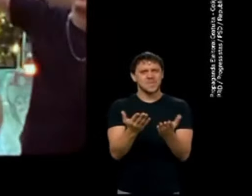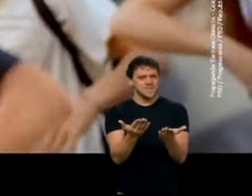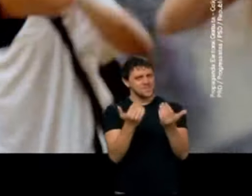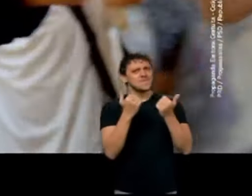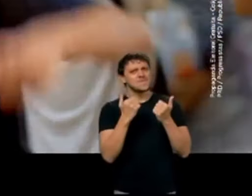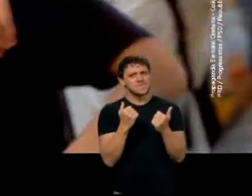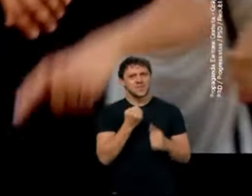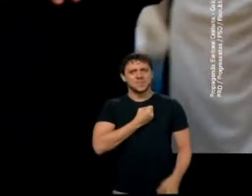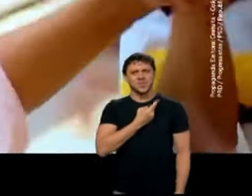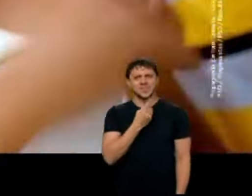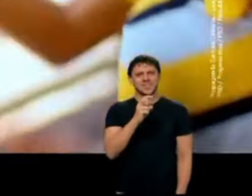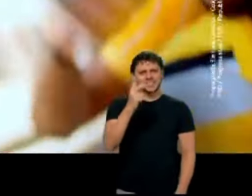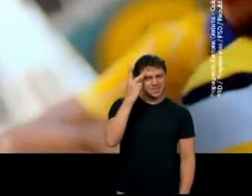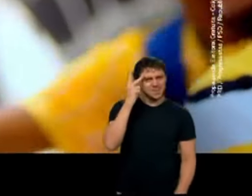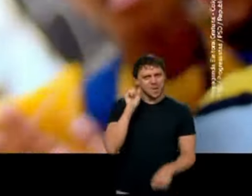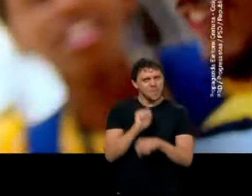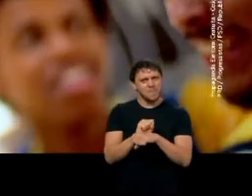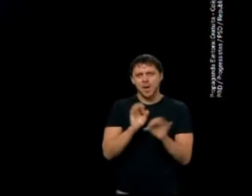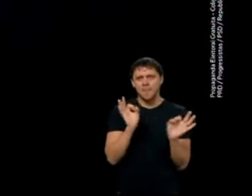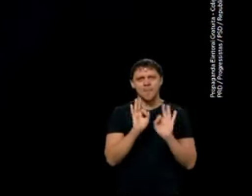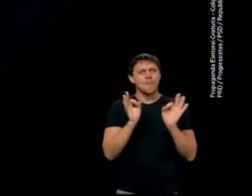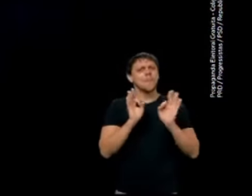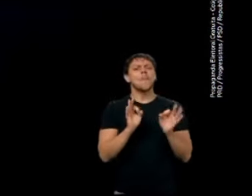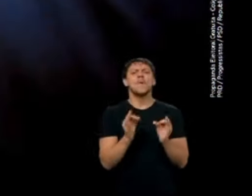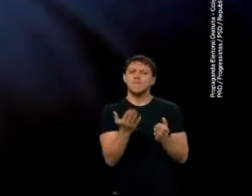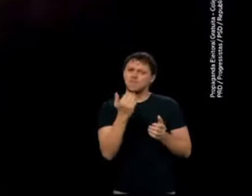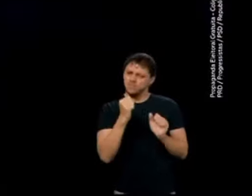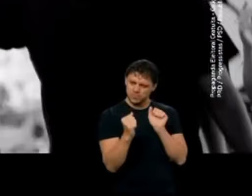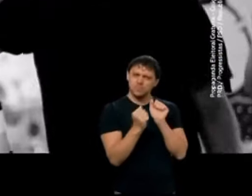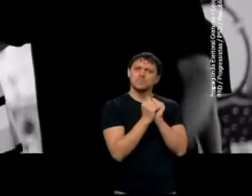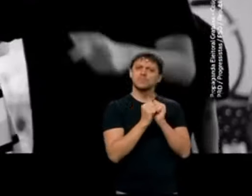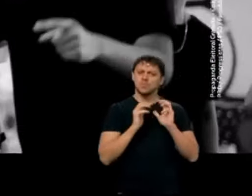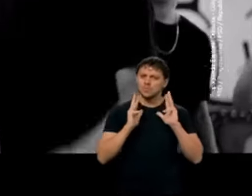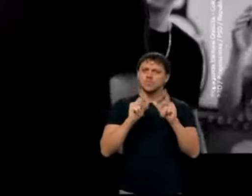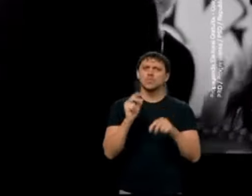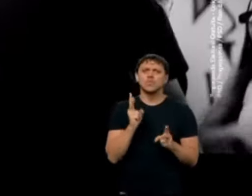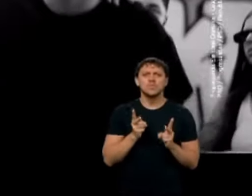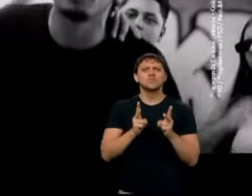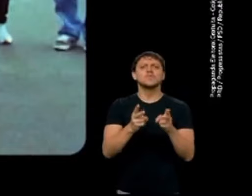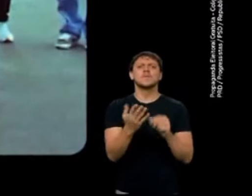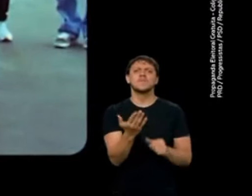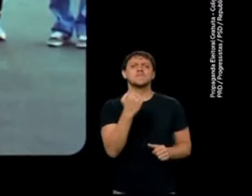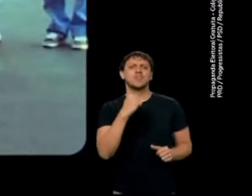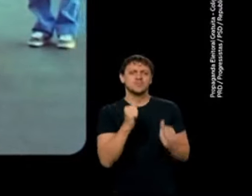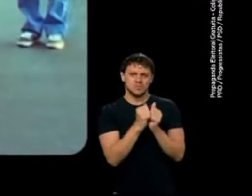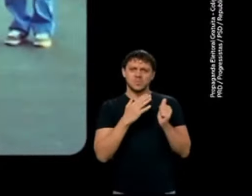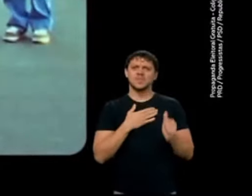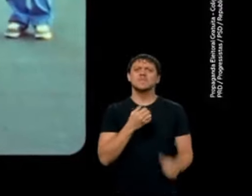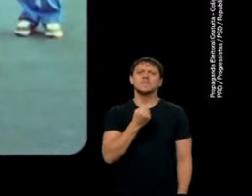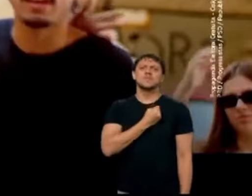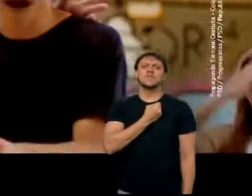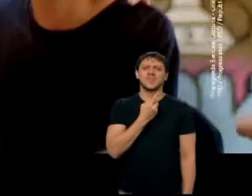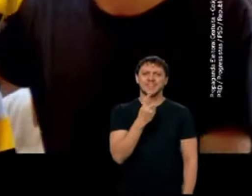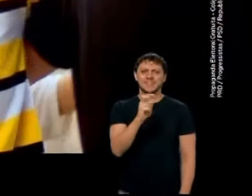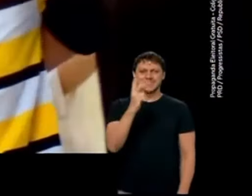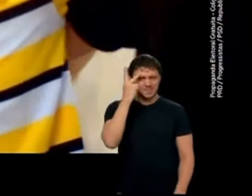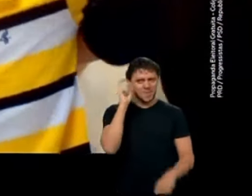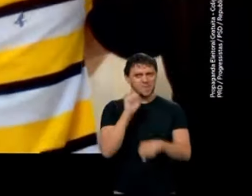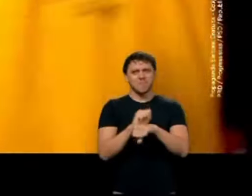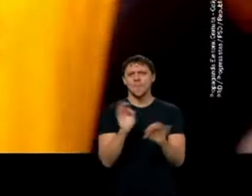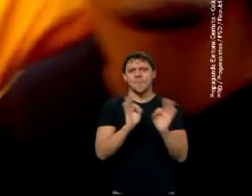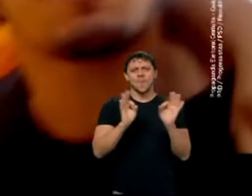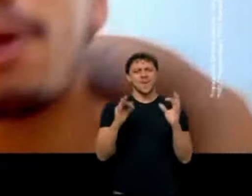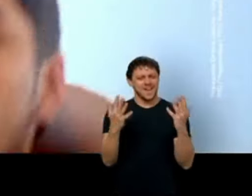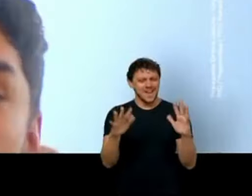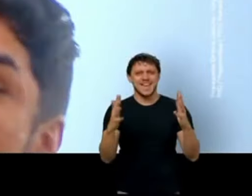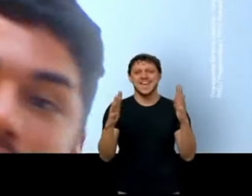Pra tudo continuar, vem comigo, vem com 15 pra São Paulo não parar. Tamo nessa, tamo junto pra tudo continuar. Vem comigo, vem com